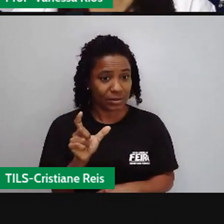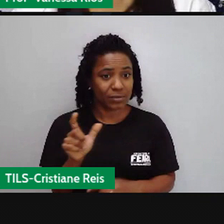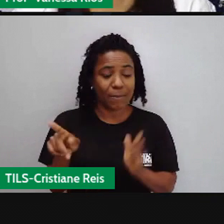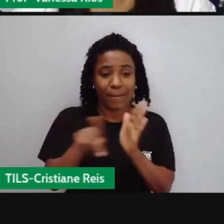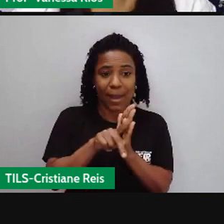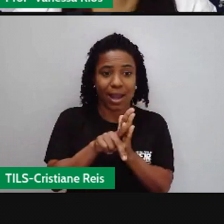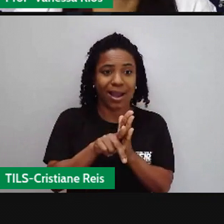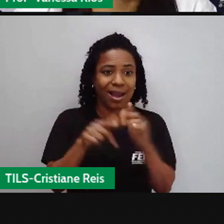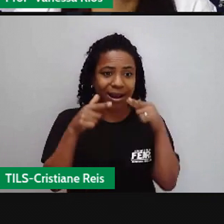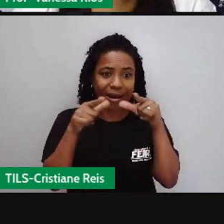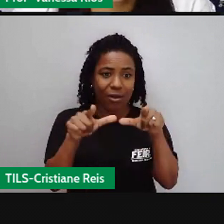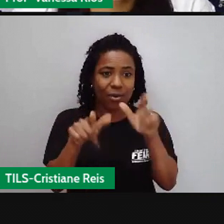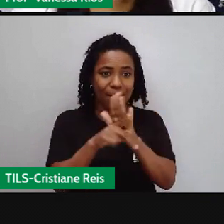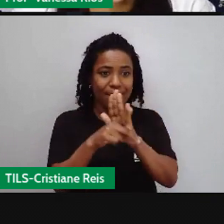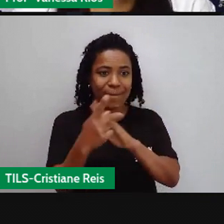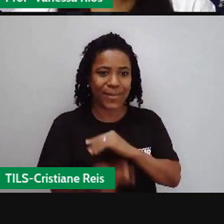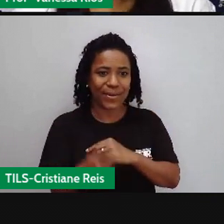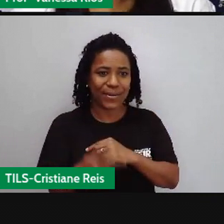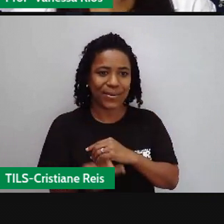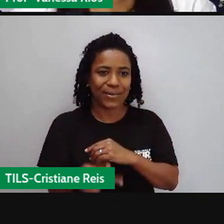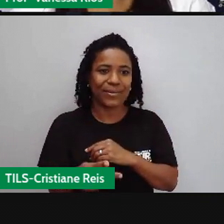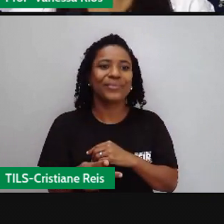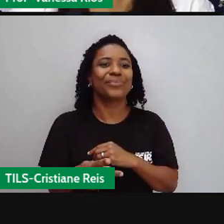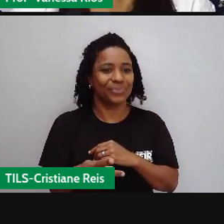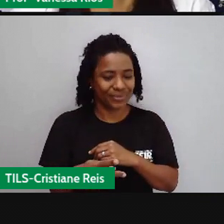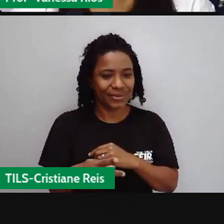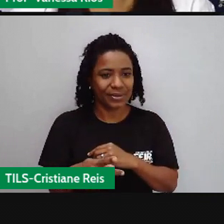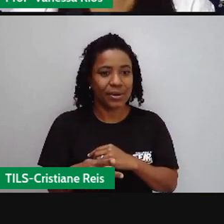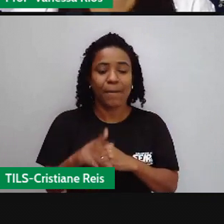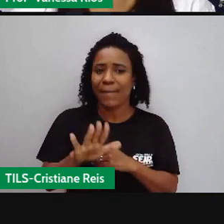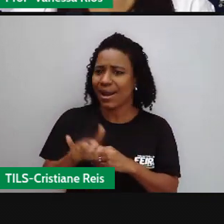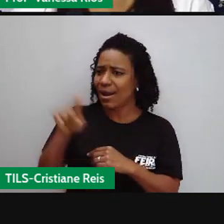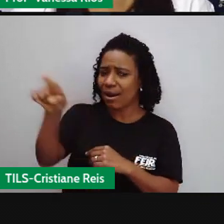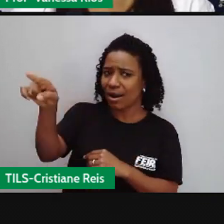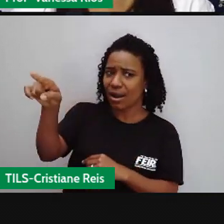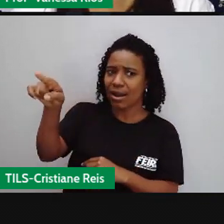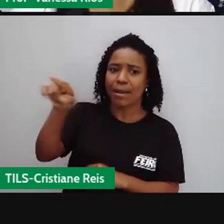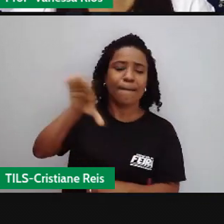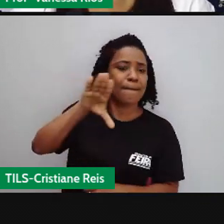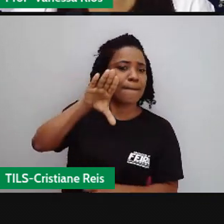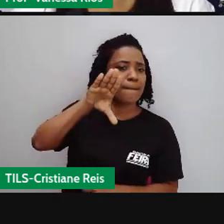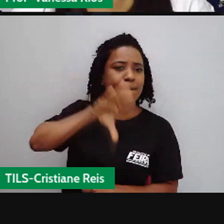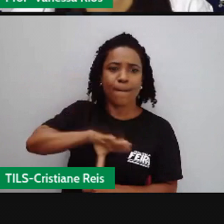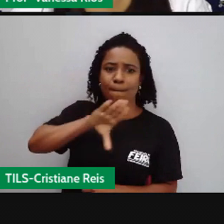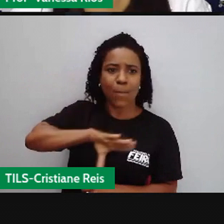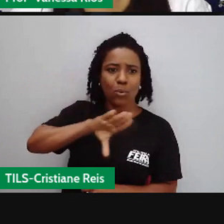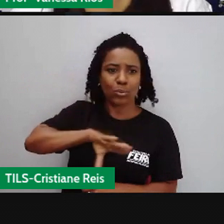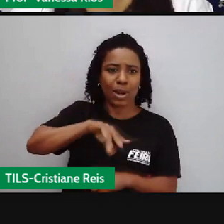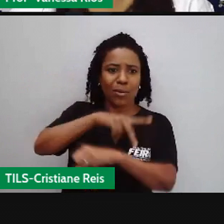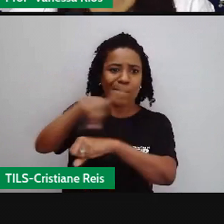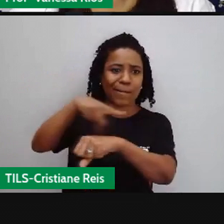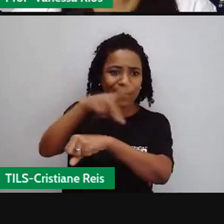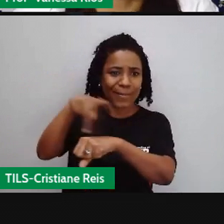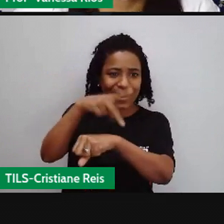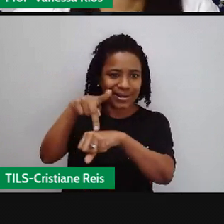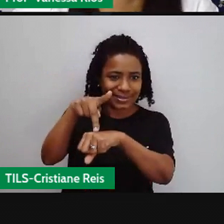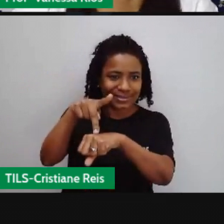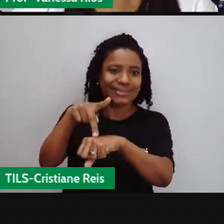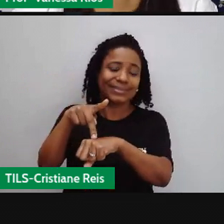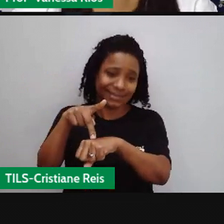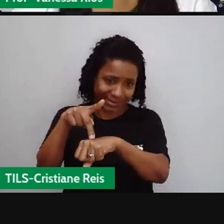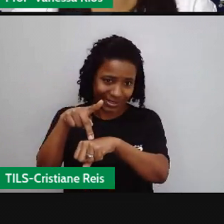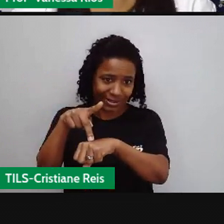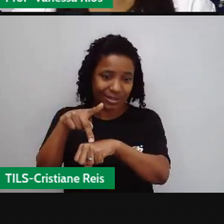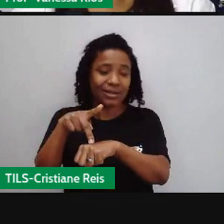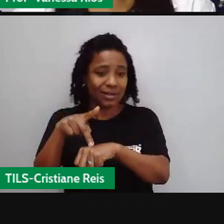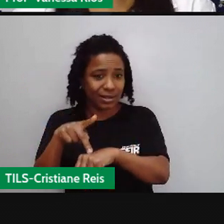igual à língua, né, falada em Portugal, justamente porque a gente recebeu influências aí das línguas indígenas